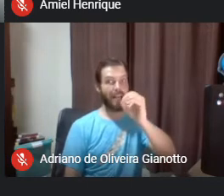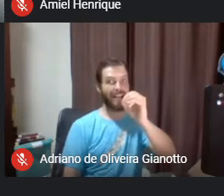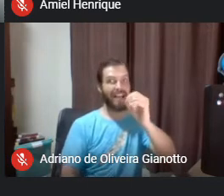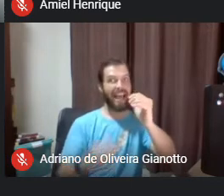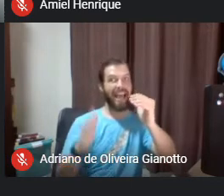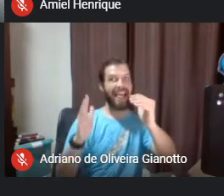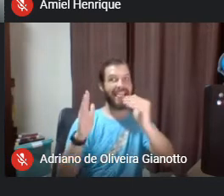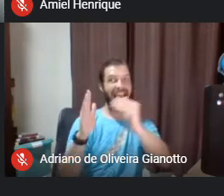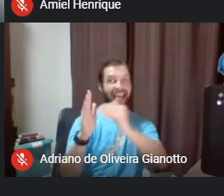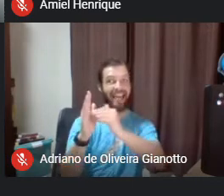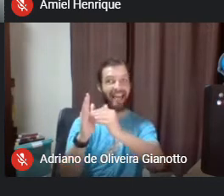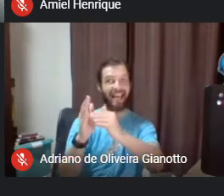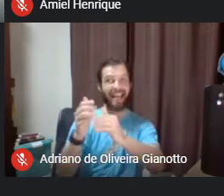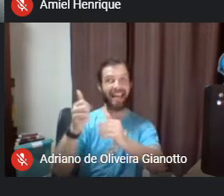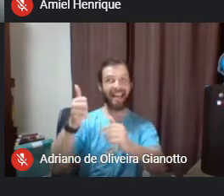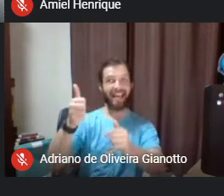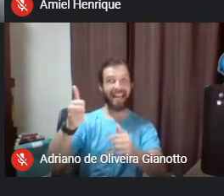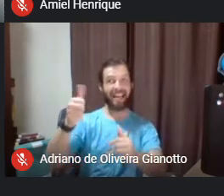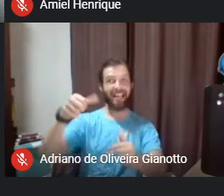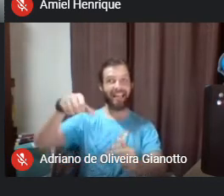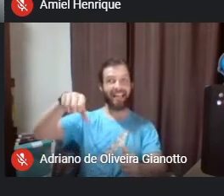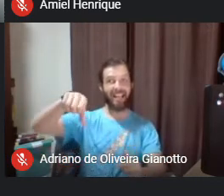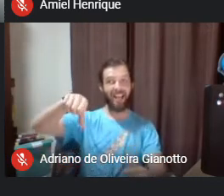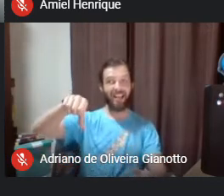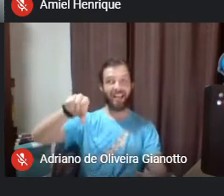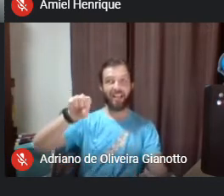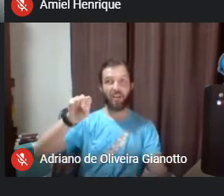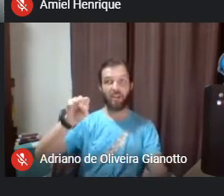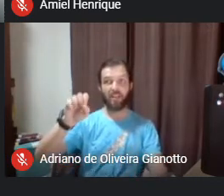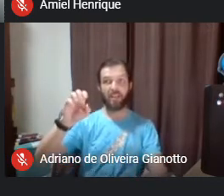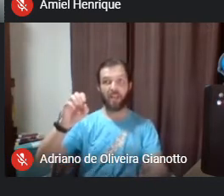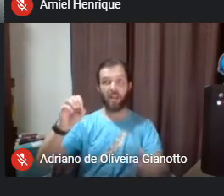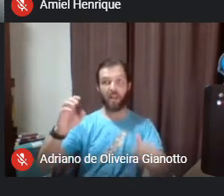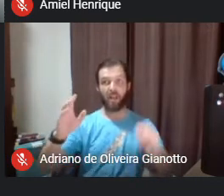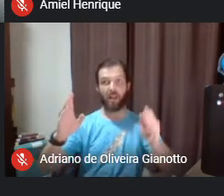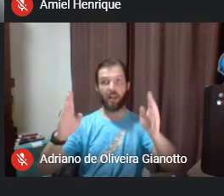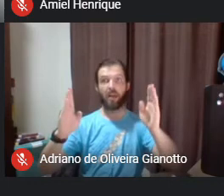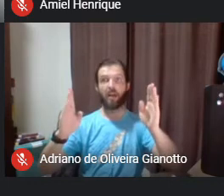Em 1880 até